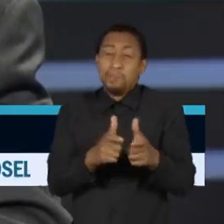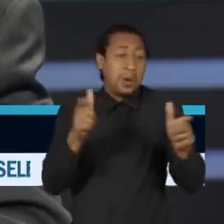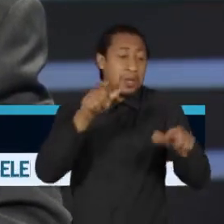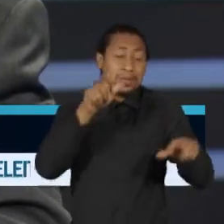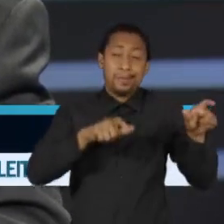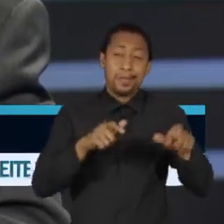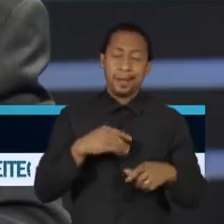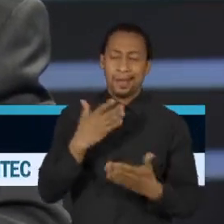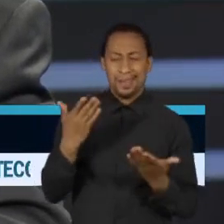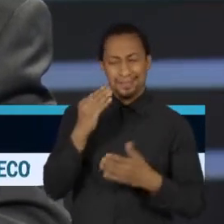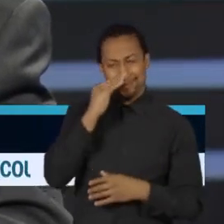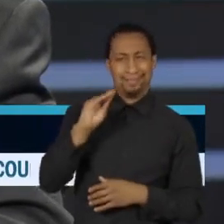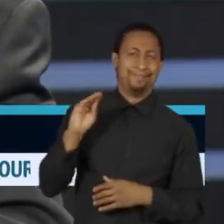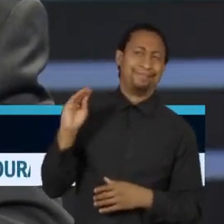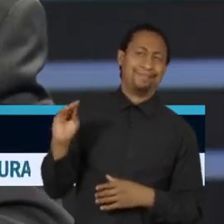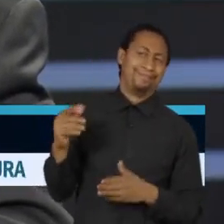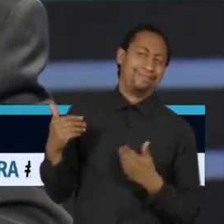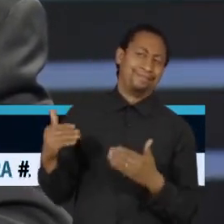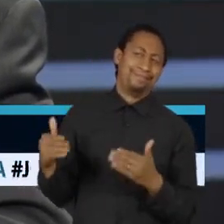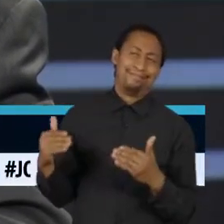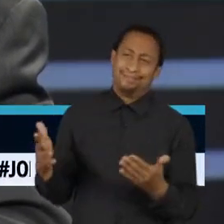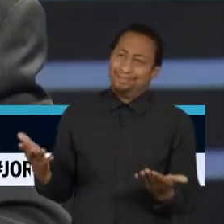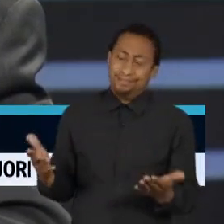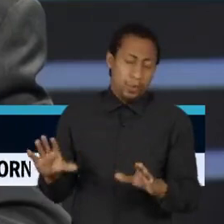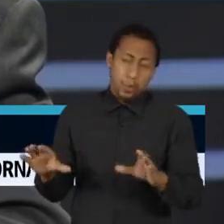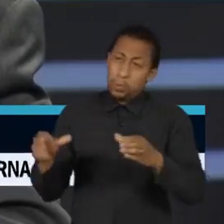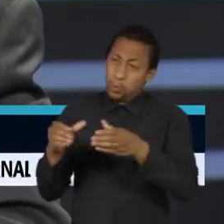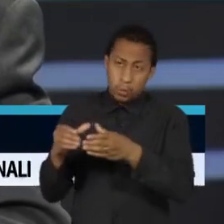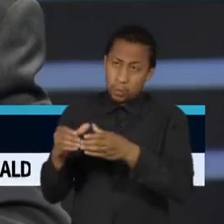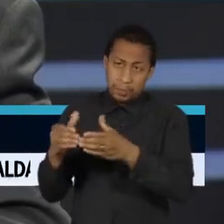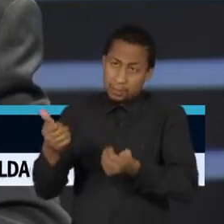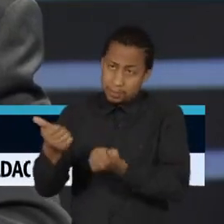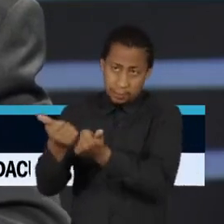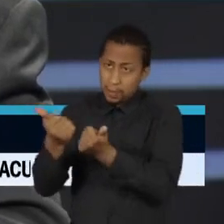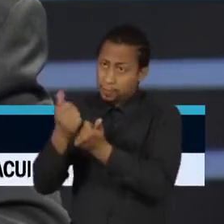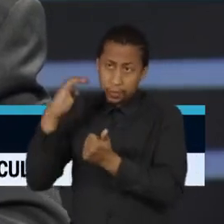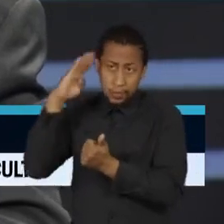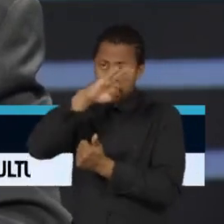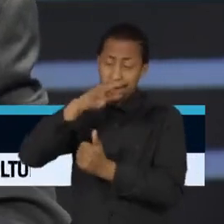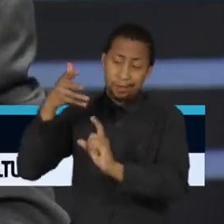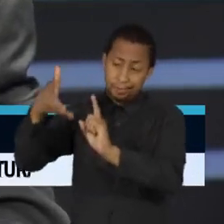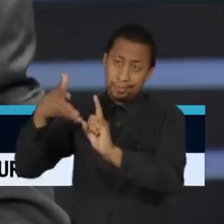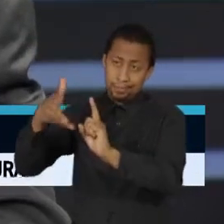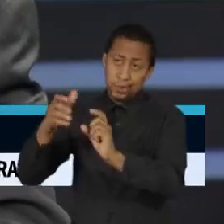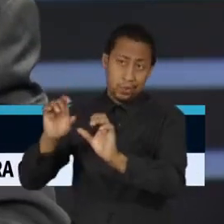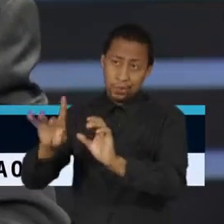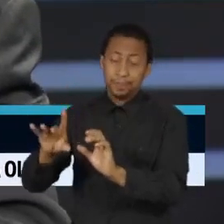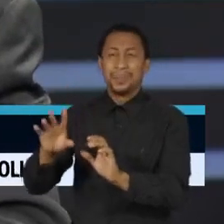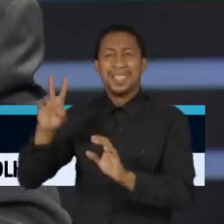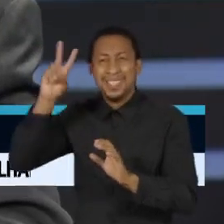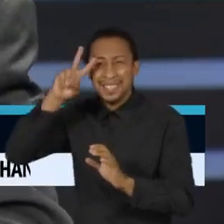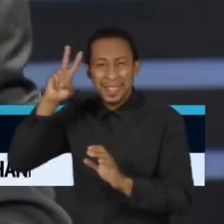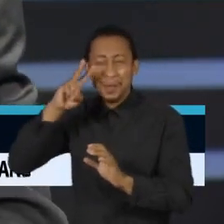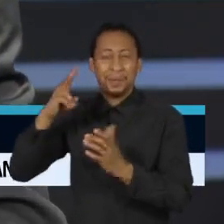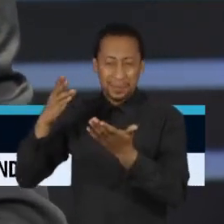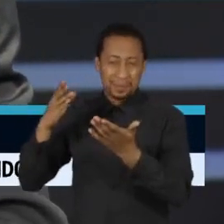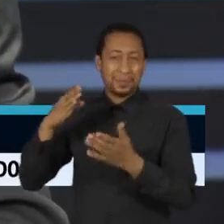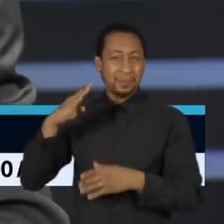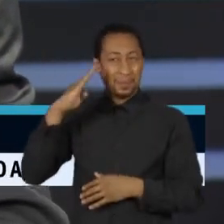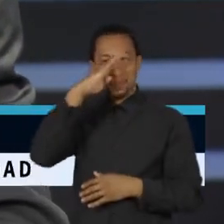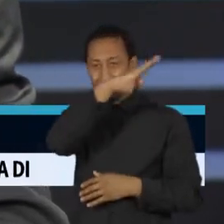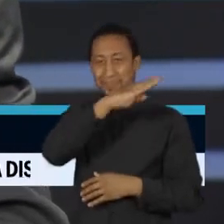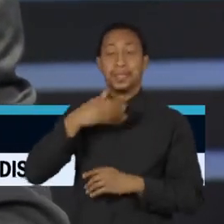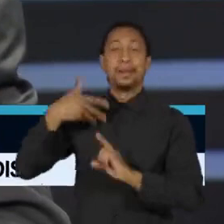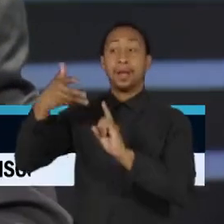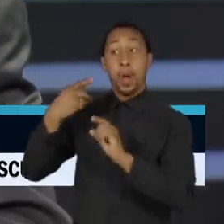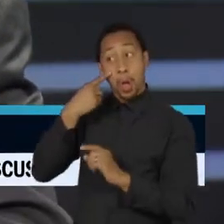Vai ficar assunto de bolsonarista, sabe? Quando o bolsonarista fica falando que Lula pagou para o STF para acabar o